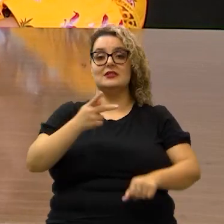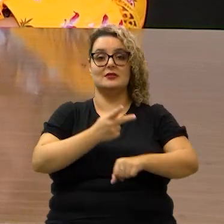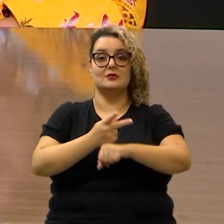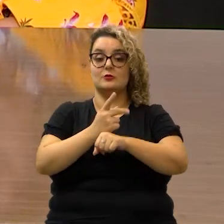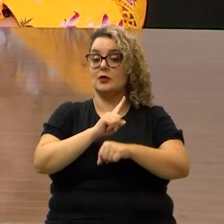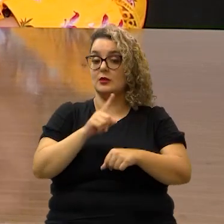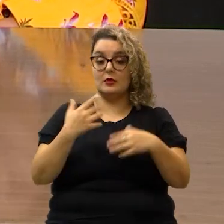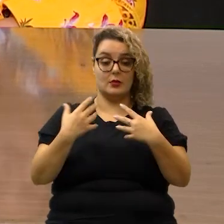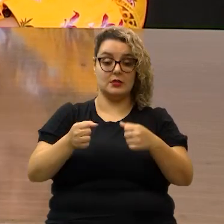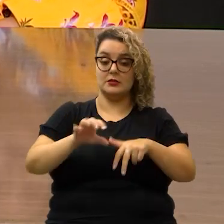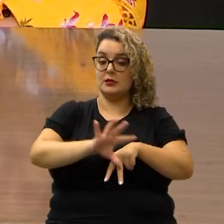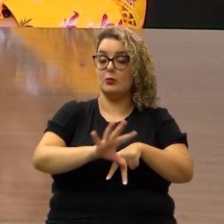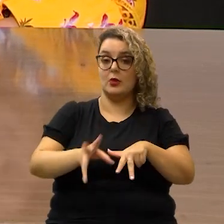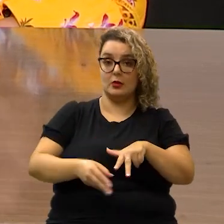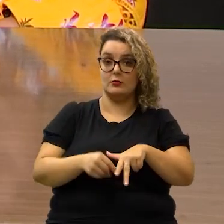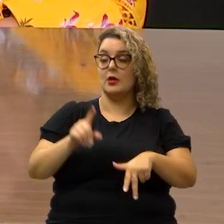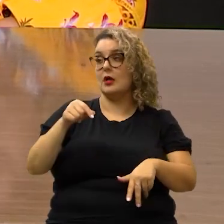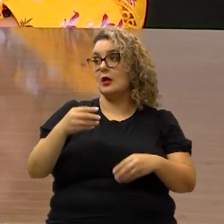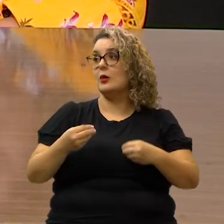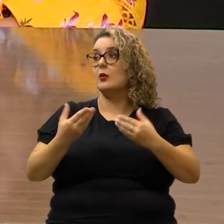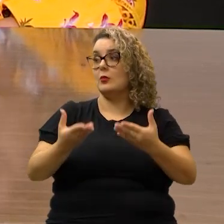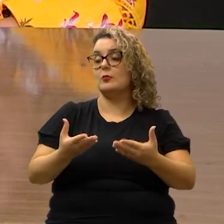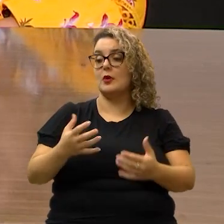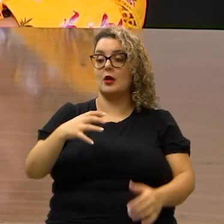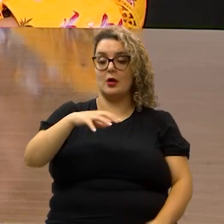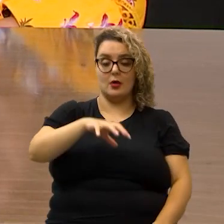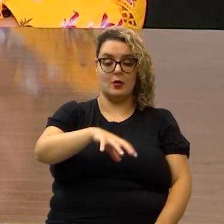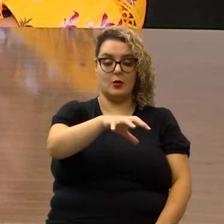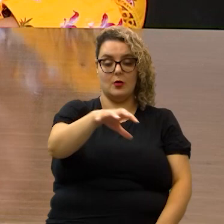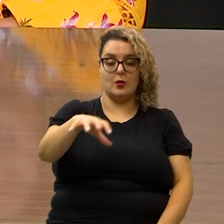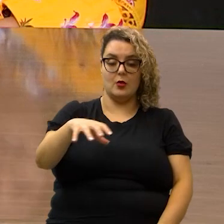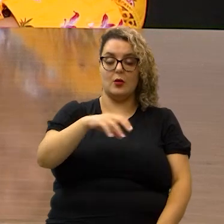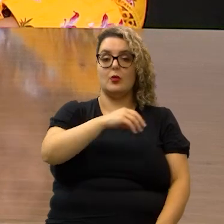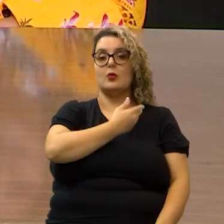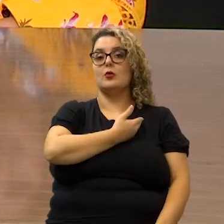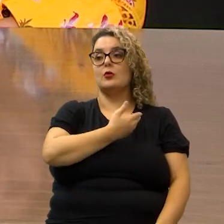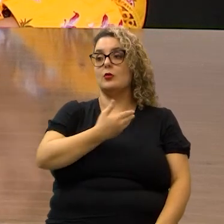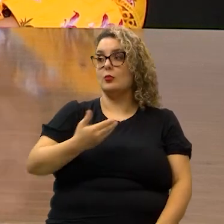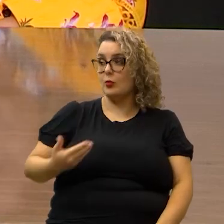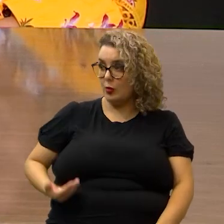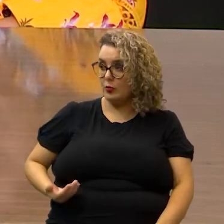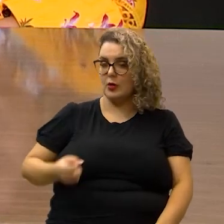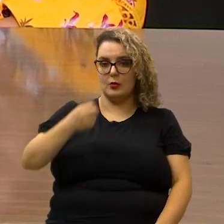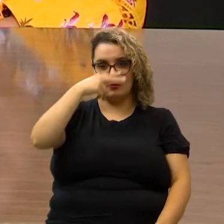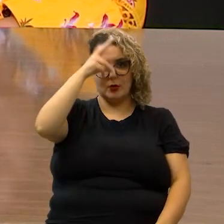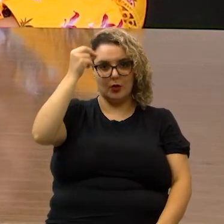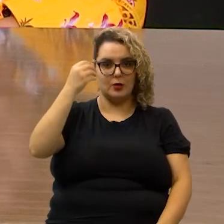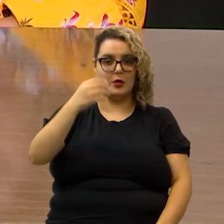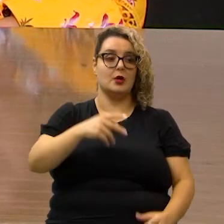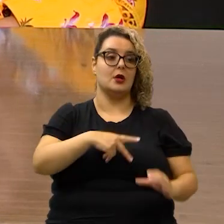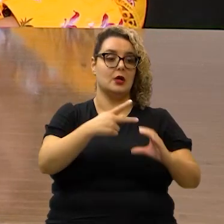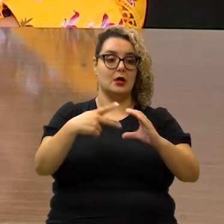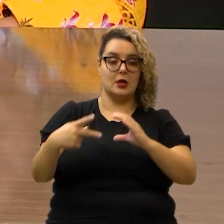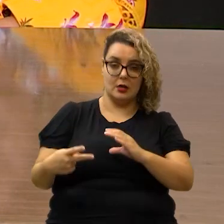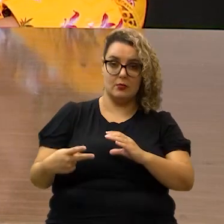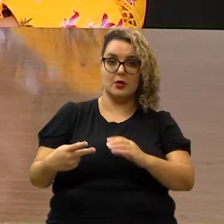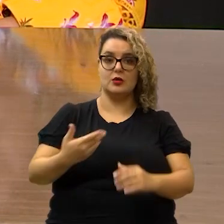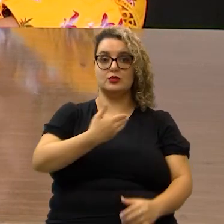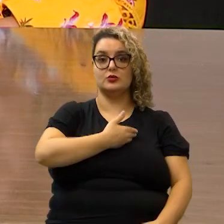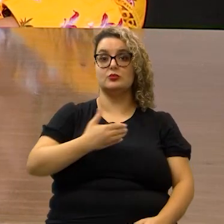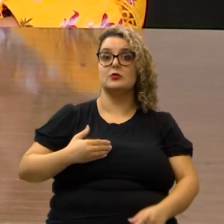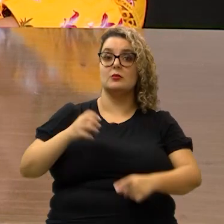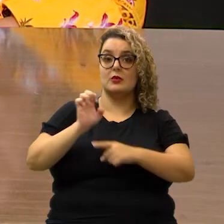a órgãos públicos como prefeituras, câmaras municipais, governos estaduais, nas categorias acadêmica, tecnologia e